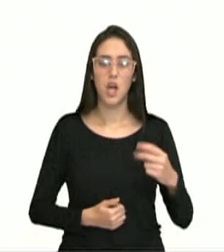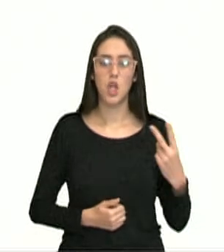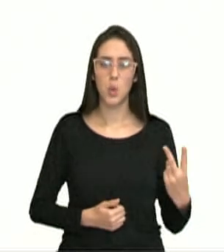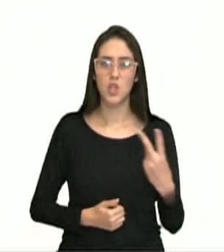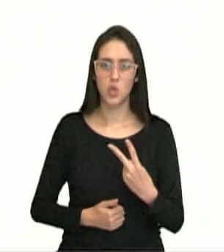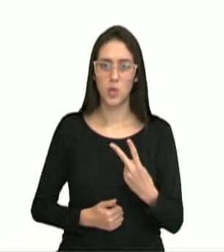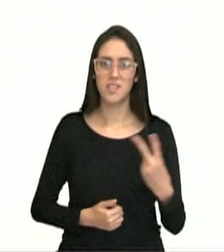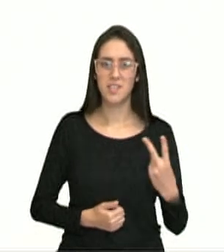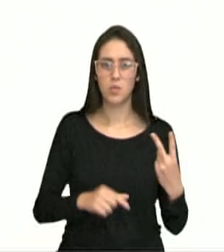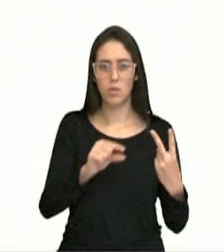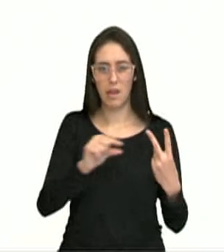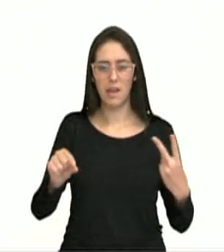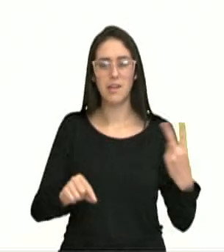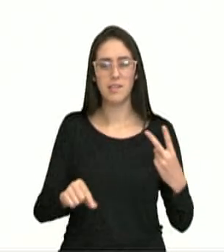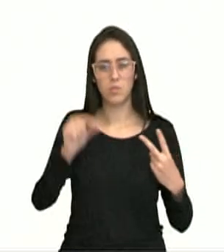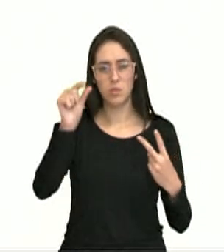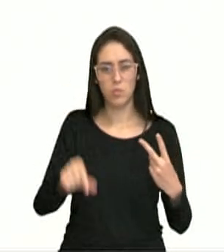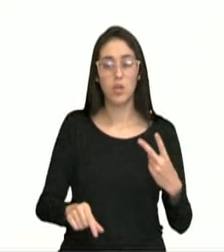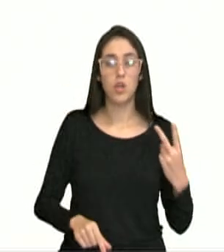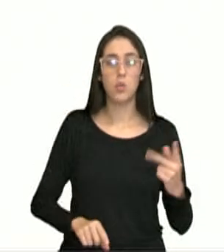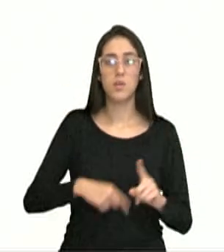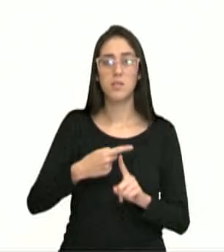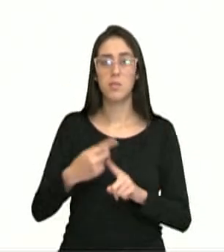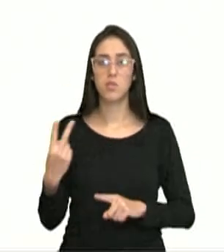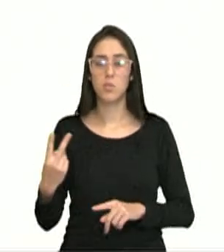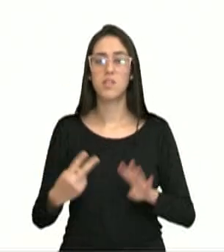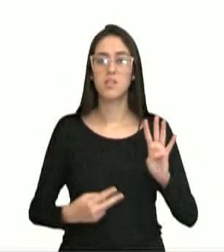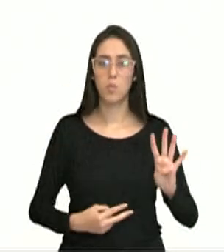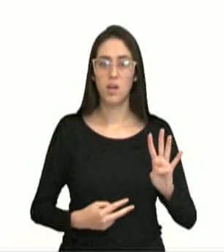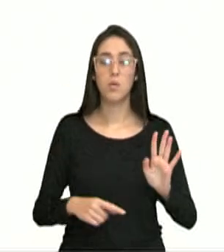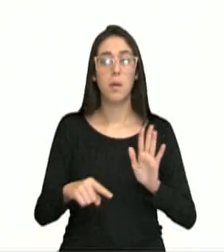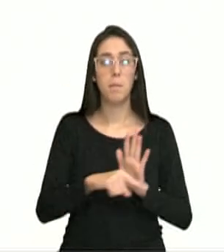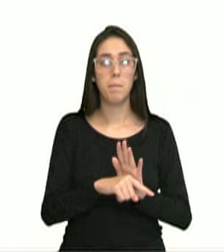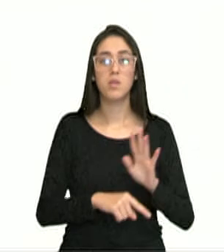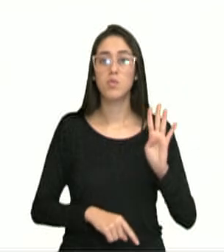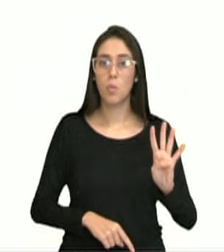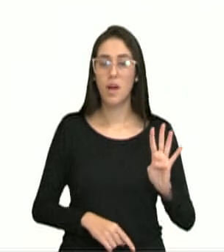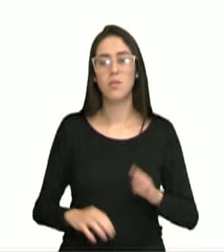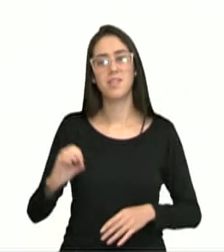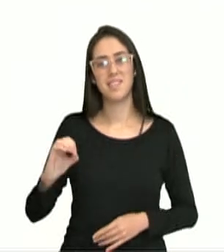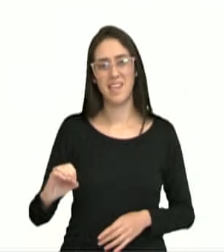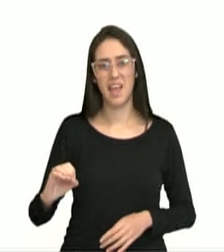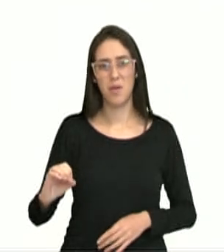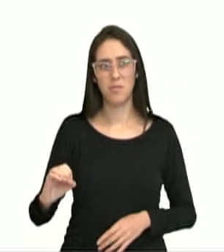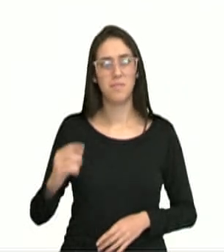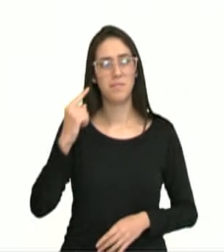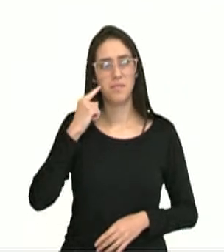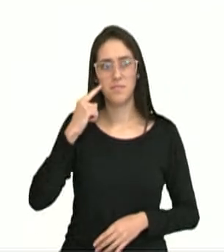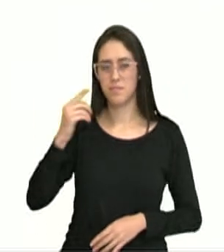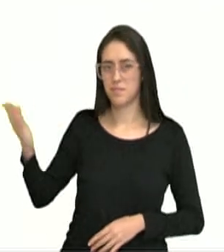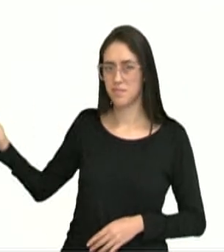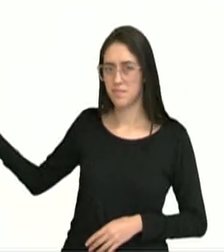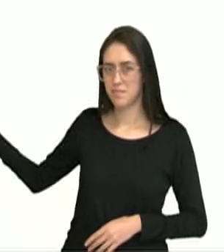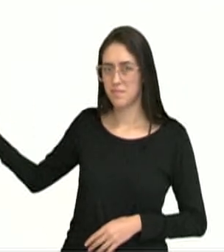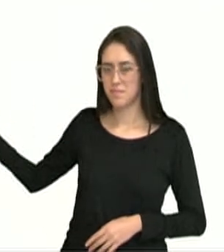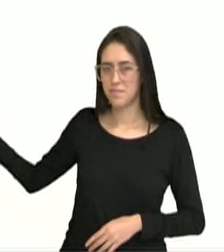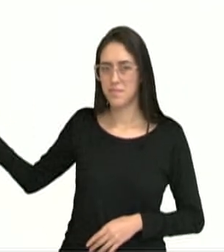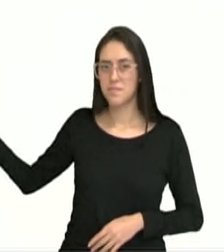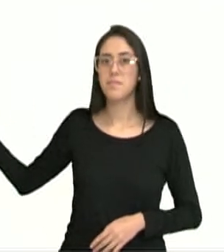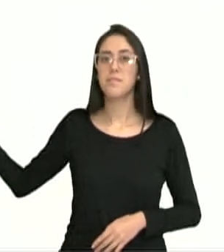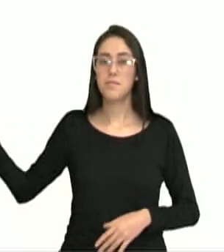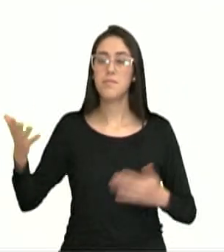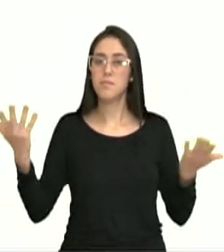coluna. 2 mais 2, 4, menos 4, 0. Então, olha como ficou a matriz, né?